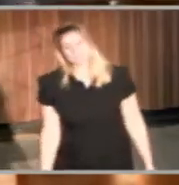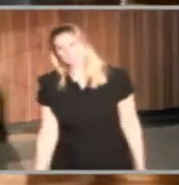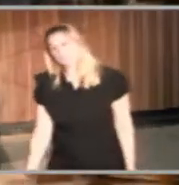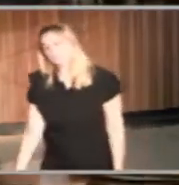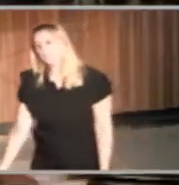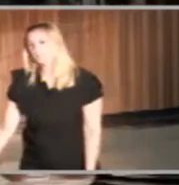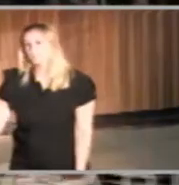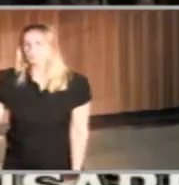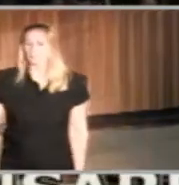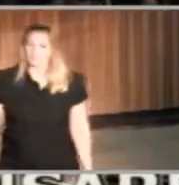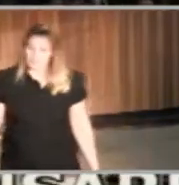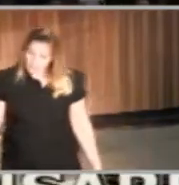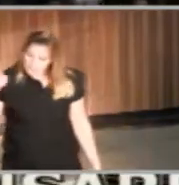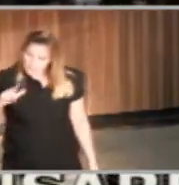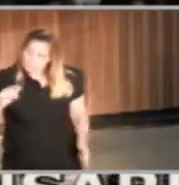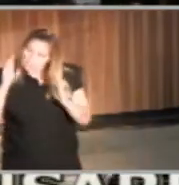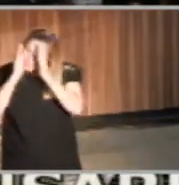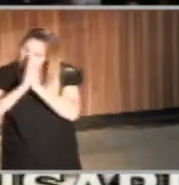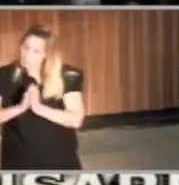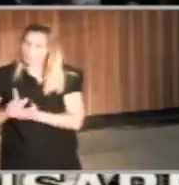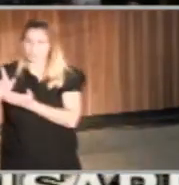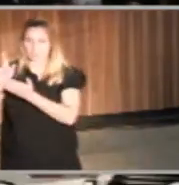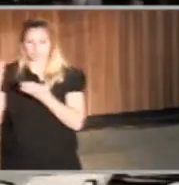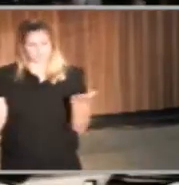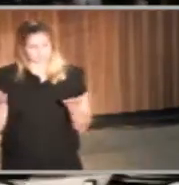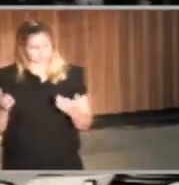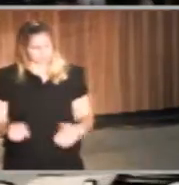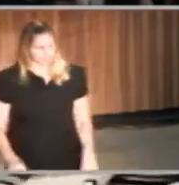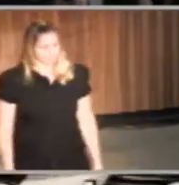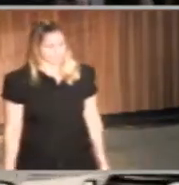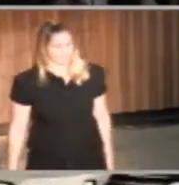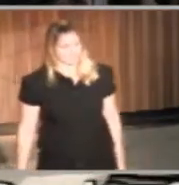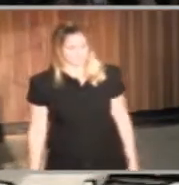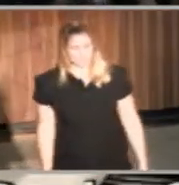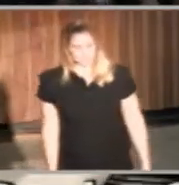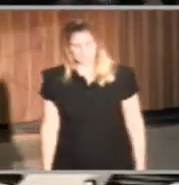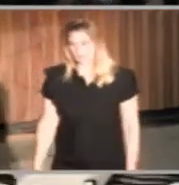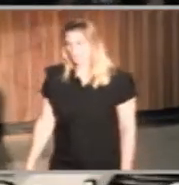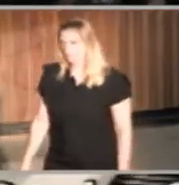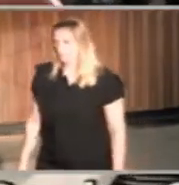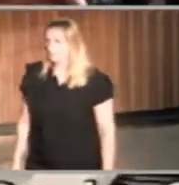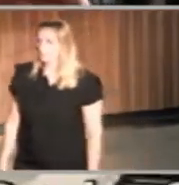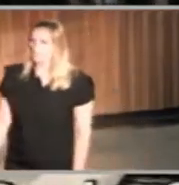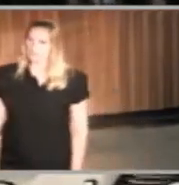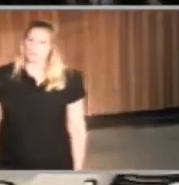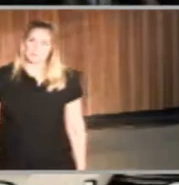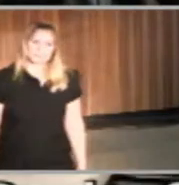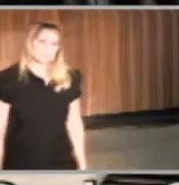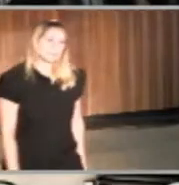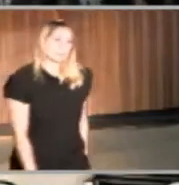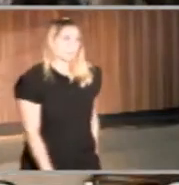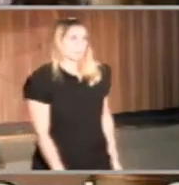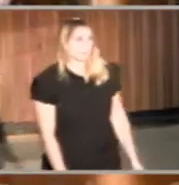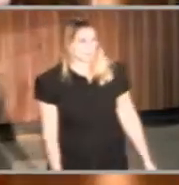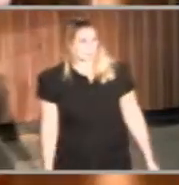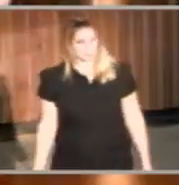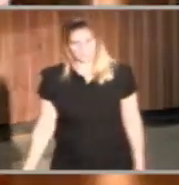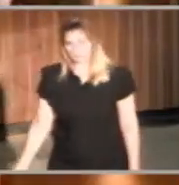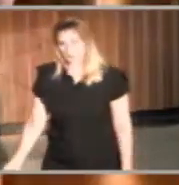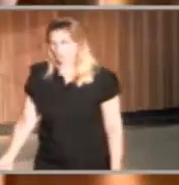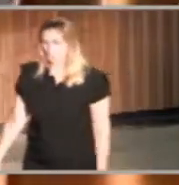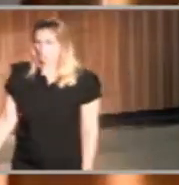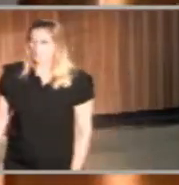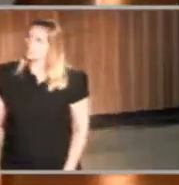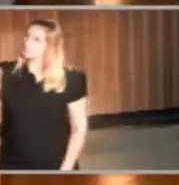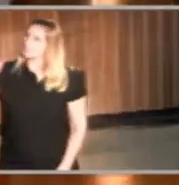Continue adorando aquele que é fiel. Apesar de ser dono de tudo que existe, Ele não esquece de mim e de